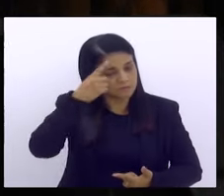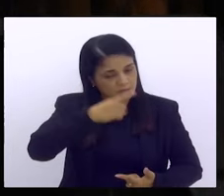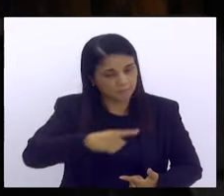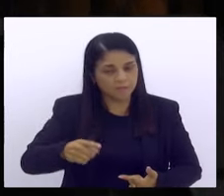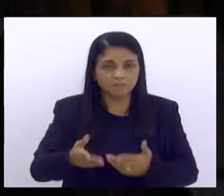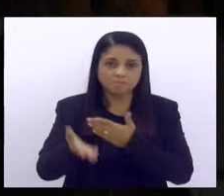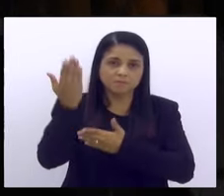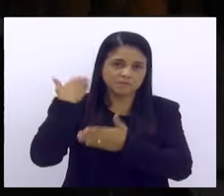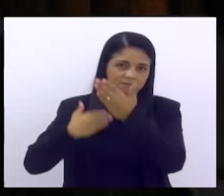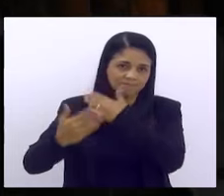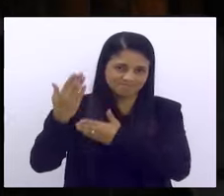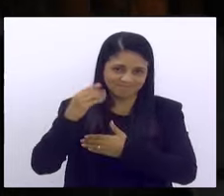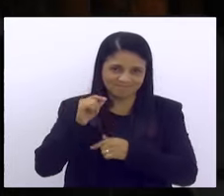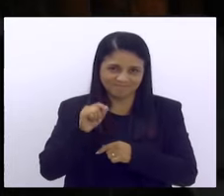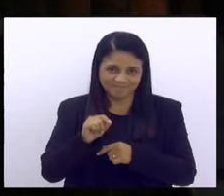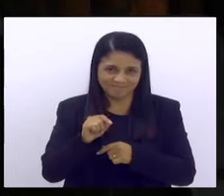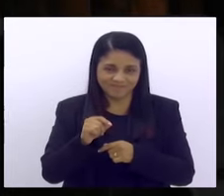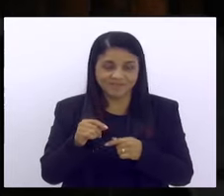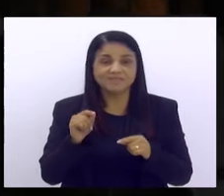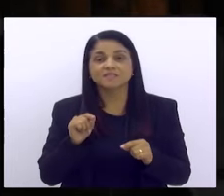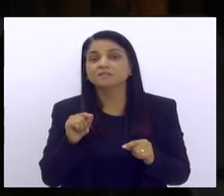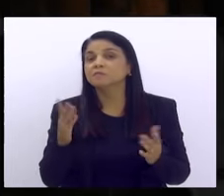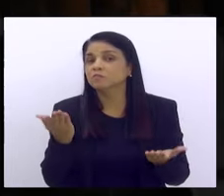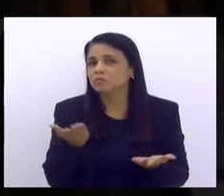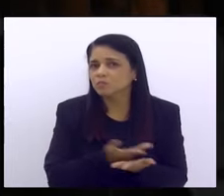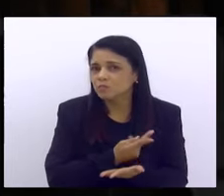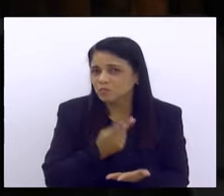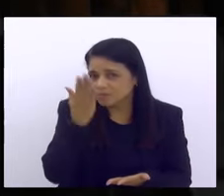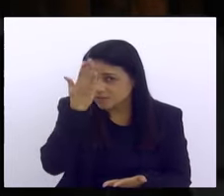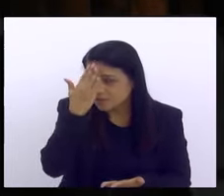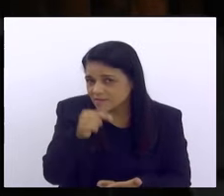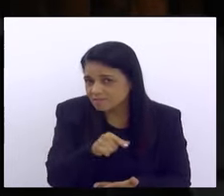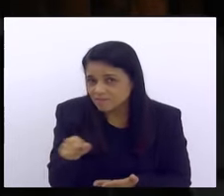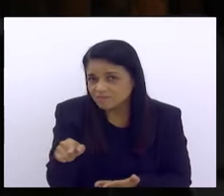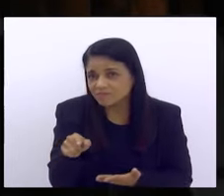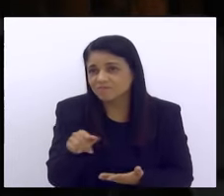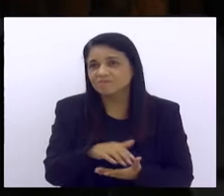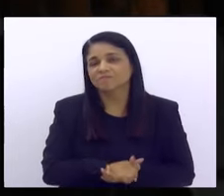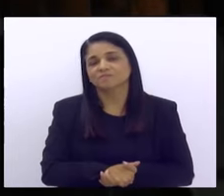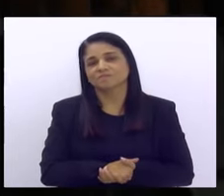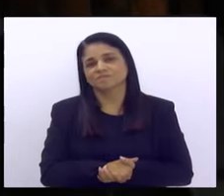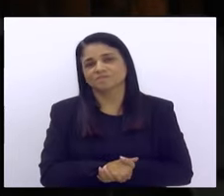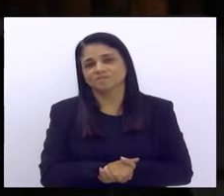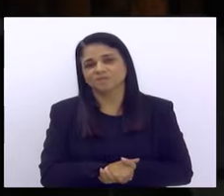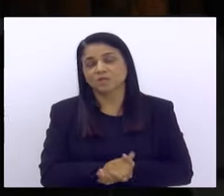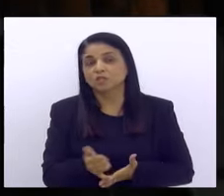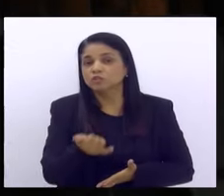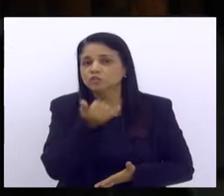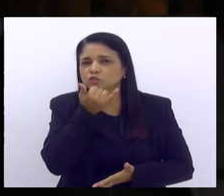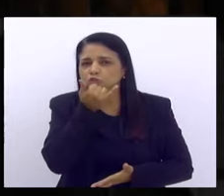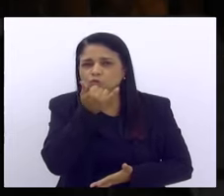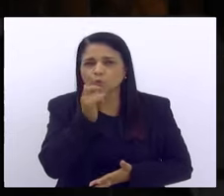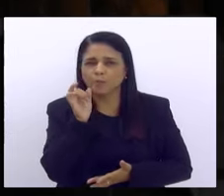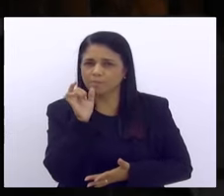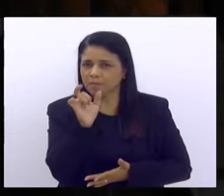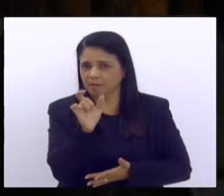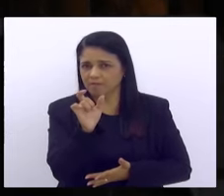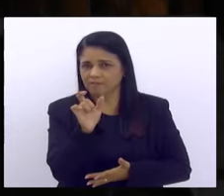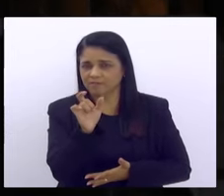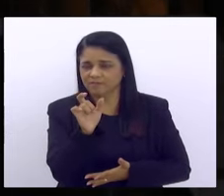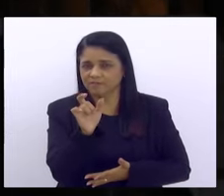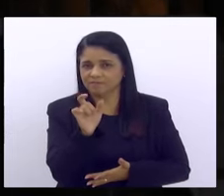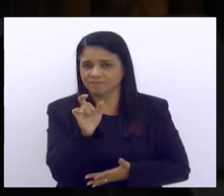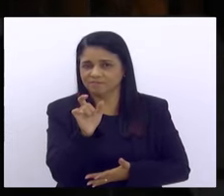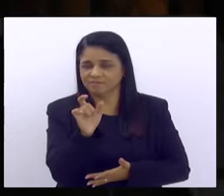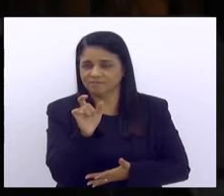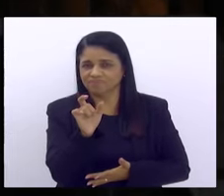passada. Mas sabe o que vai acontecer? Depois que isso tudo acontece, desculpem a expressão, mas depois